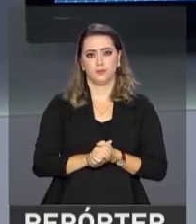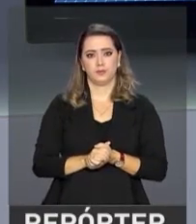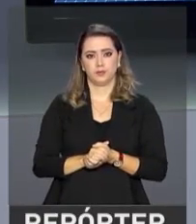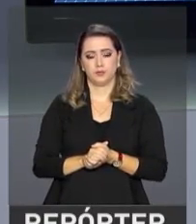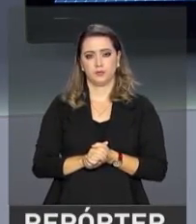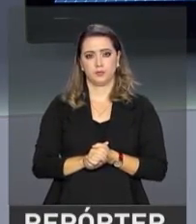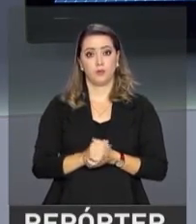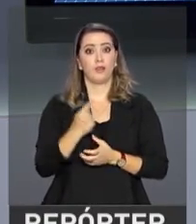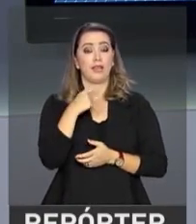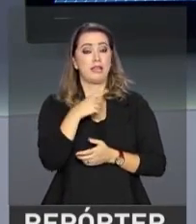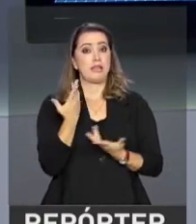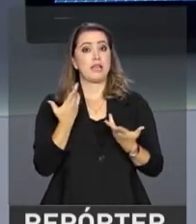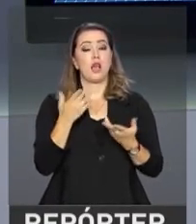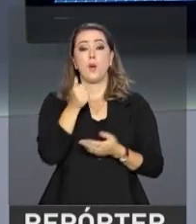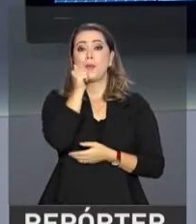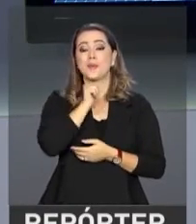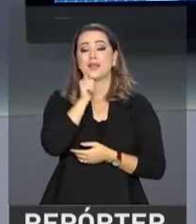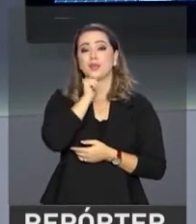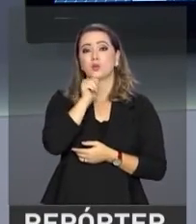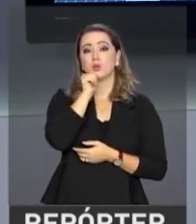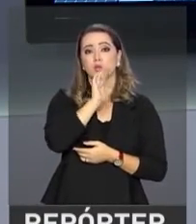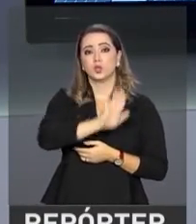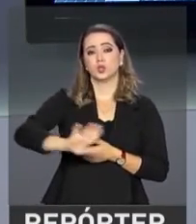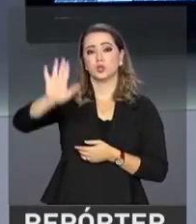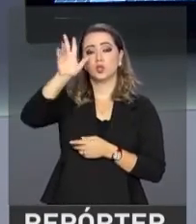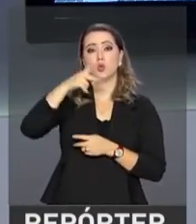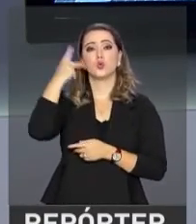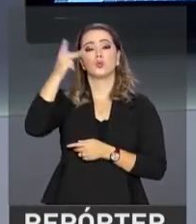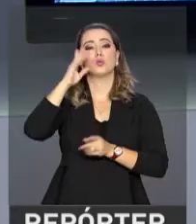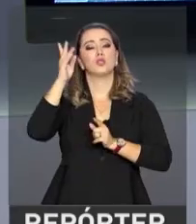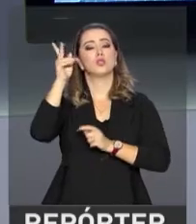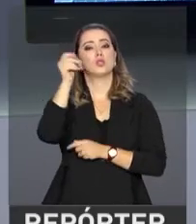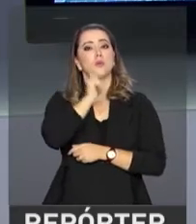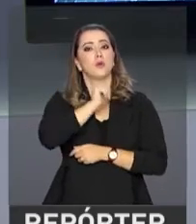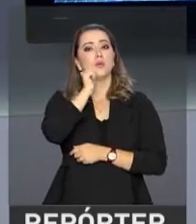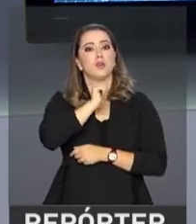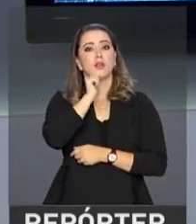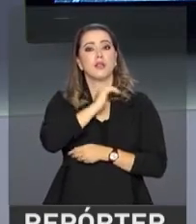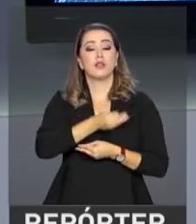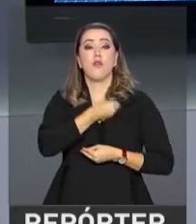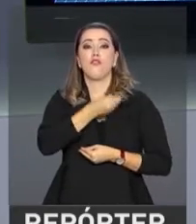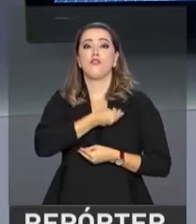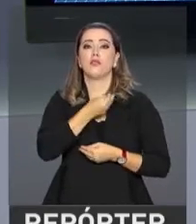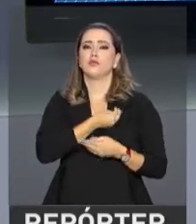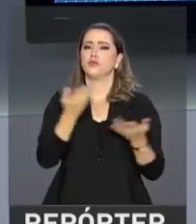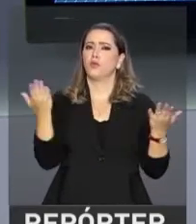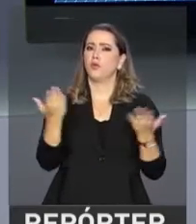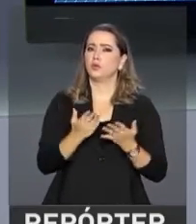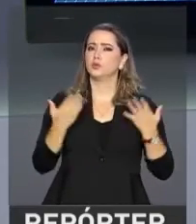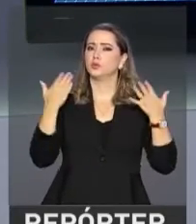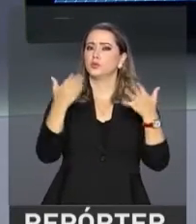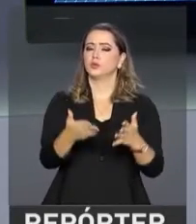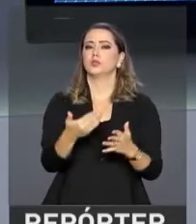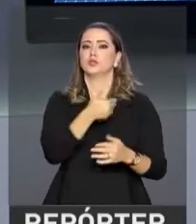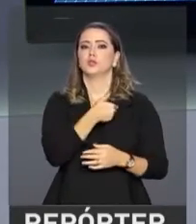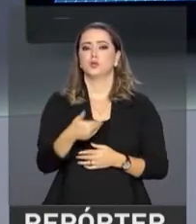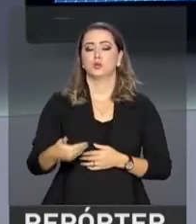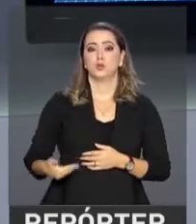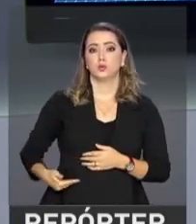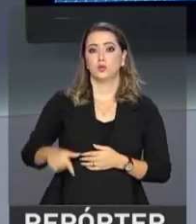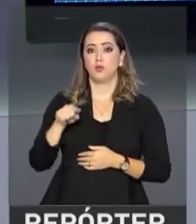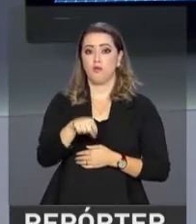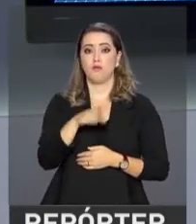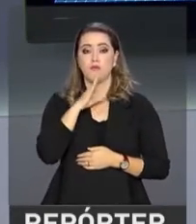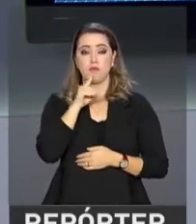secretária nacional de políticas para as mulheres fátima pelaes participou ao vivo nesta manhã do programa por dentro do governo aqui da